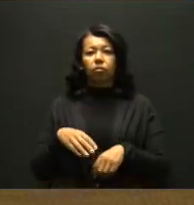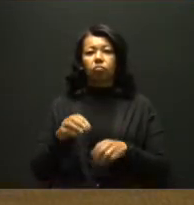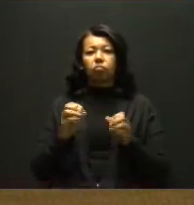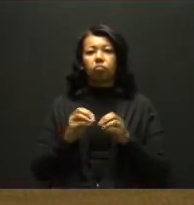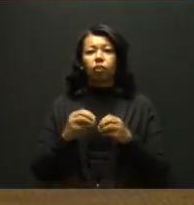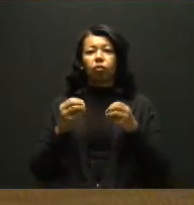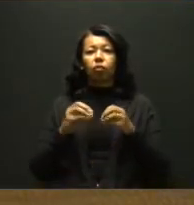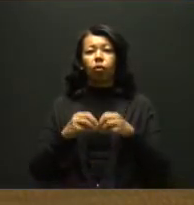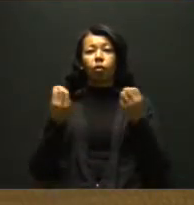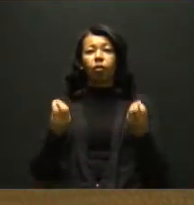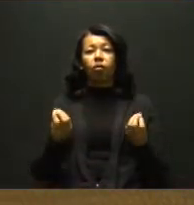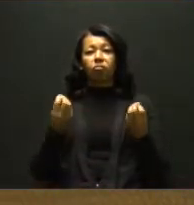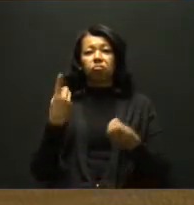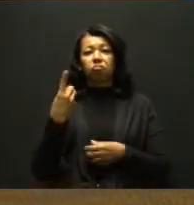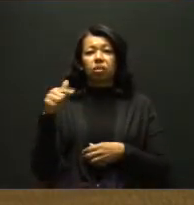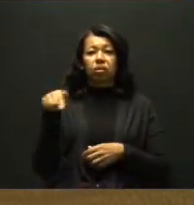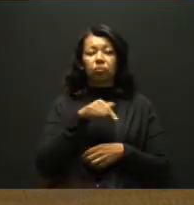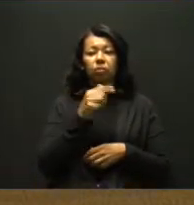durante uma semana